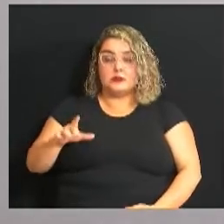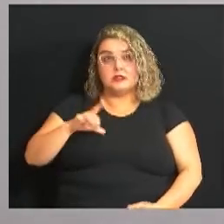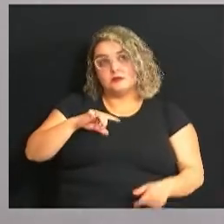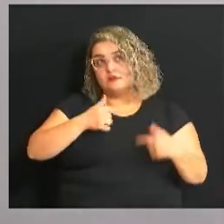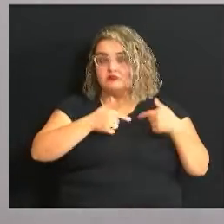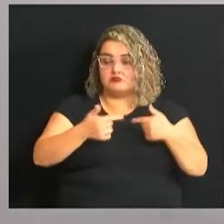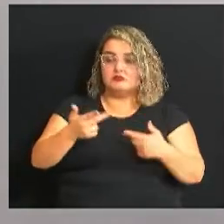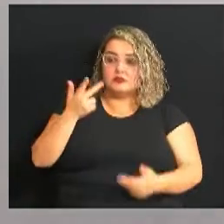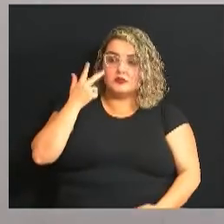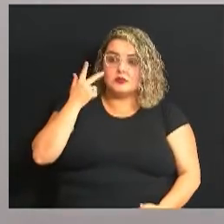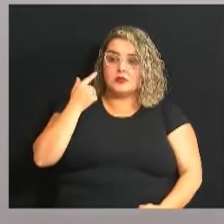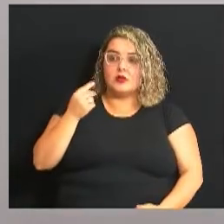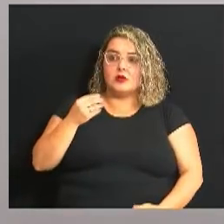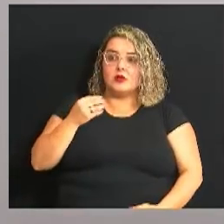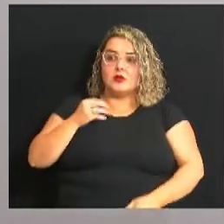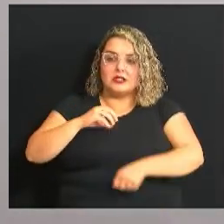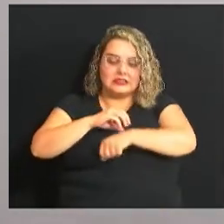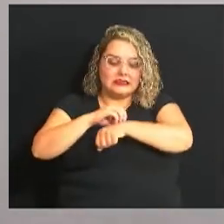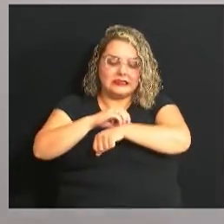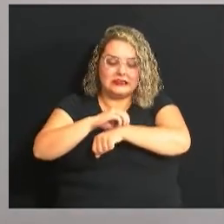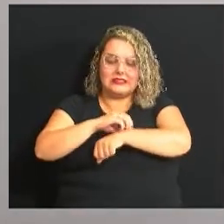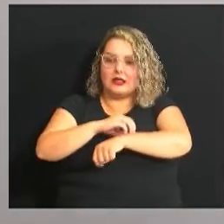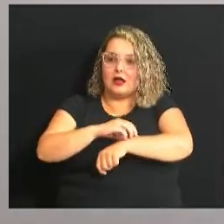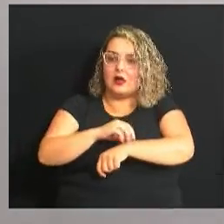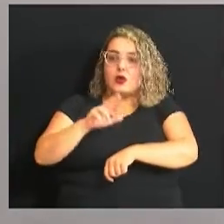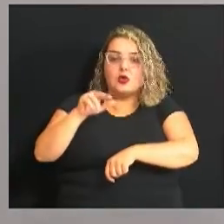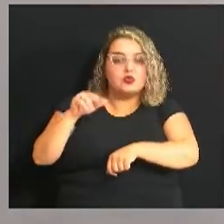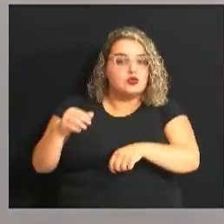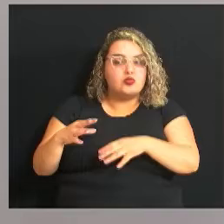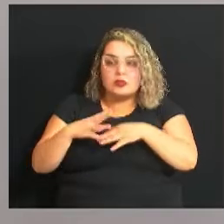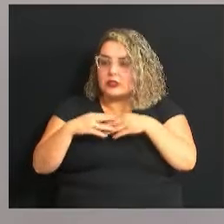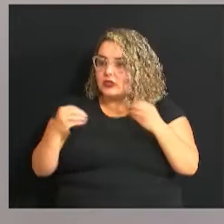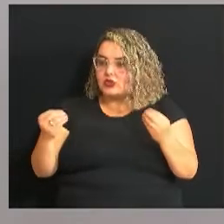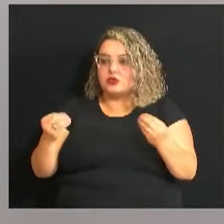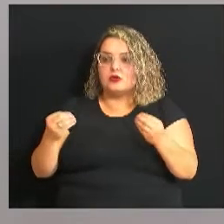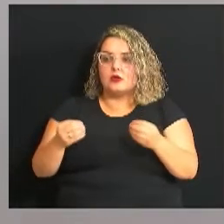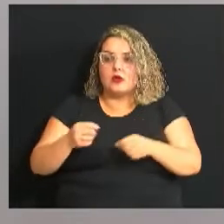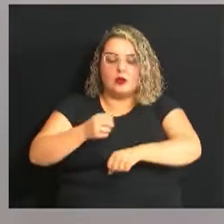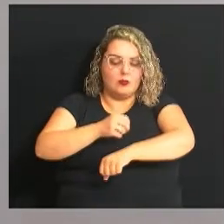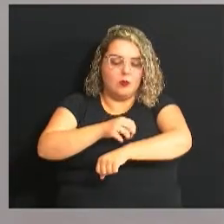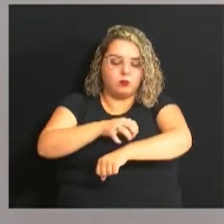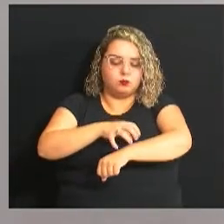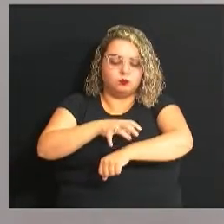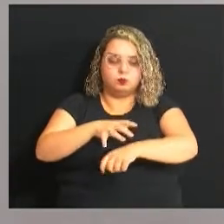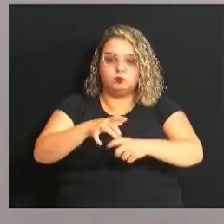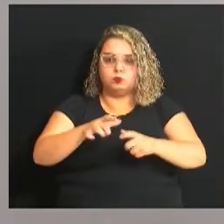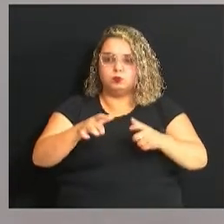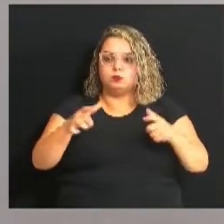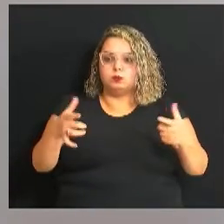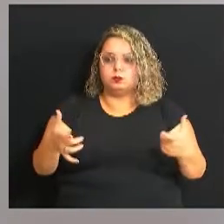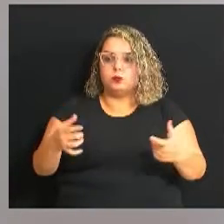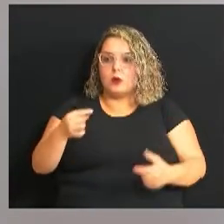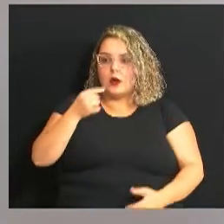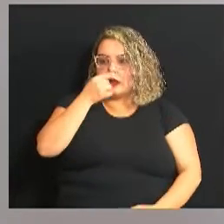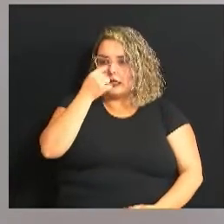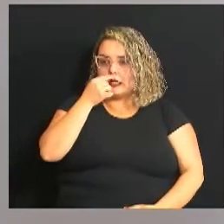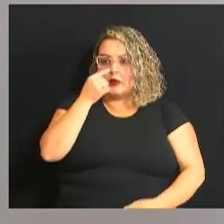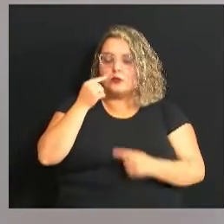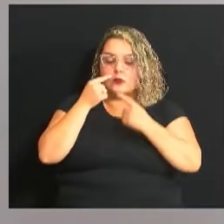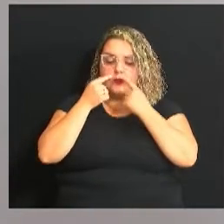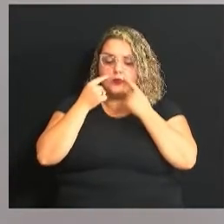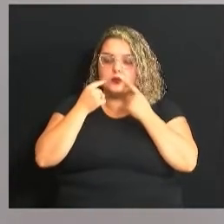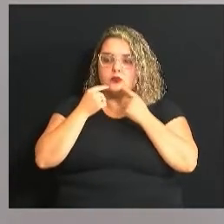exemplo, feridas ulceradas que não cicatrizam e que vão aumentando o diâmetro, nariz, região